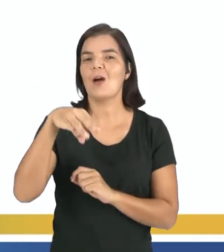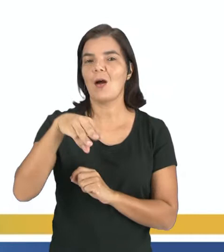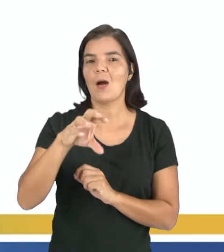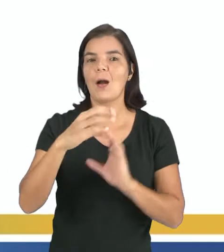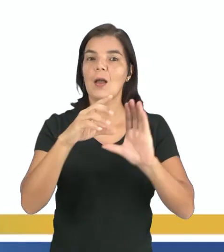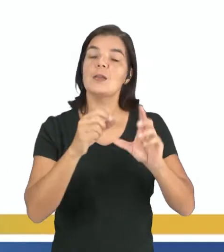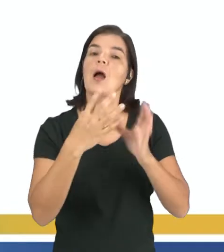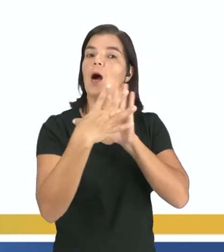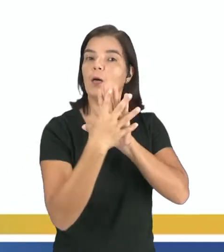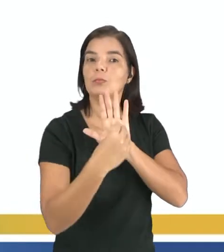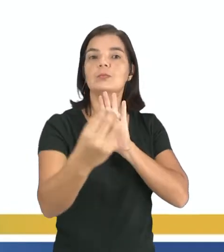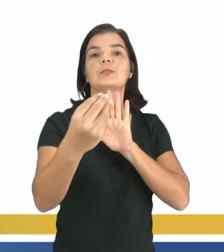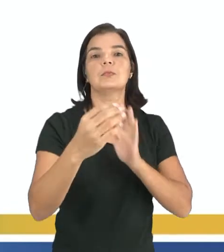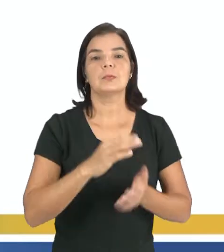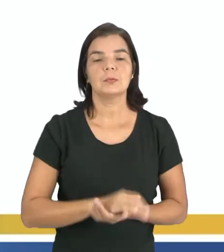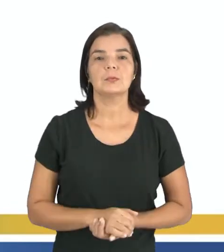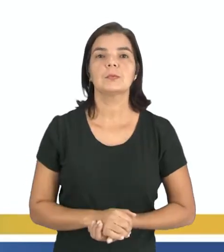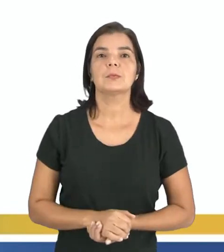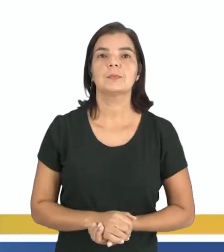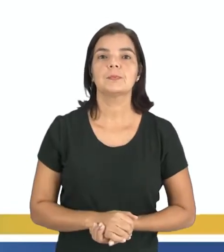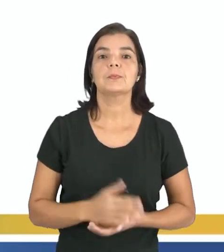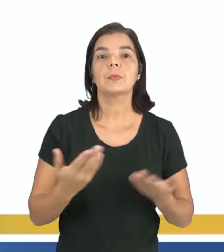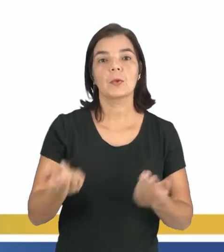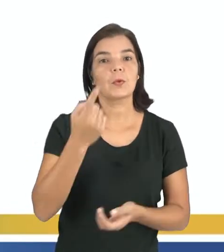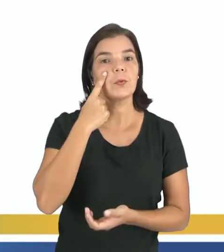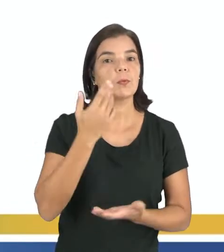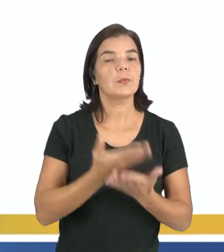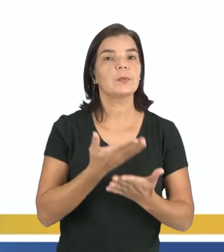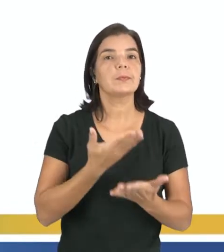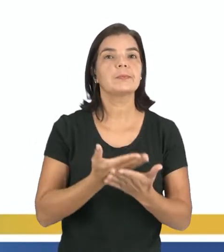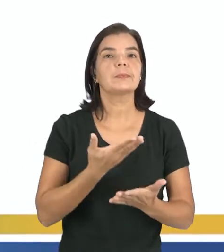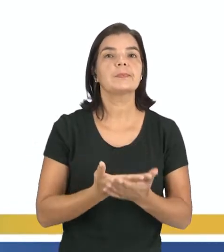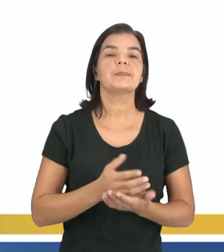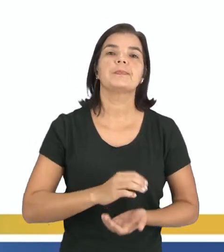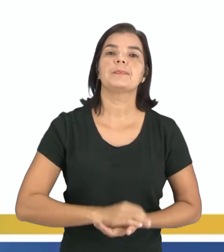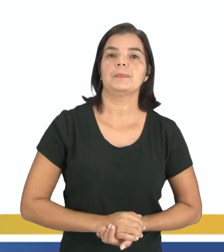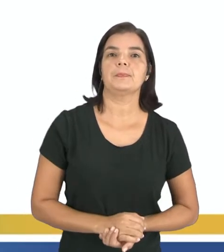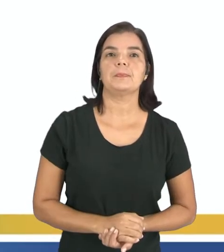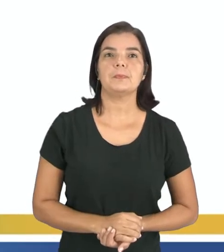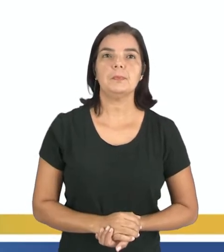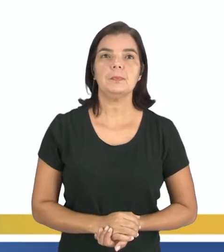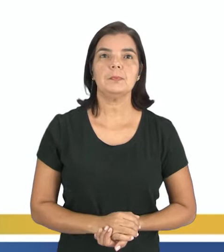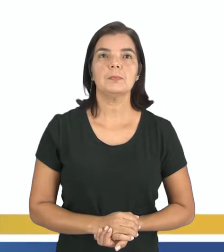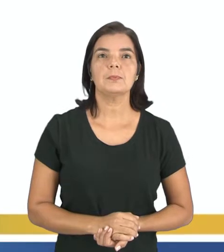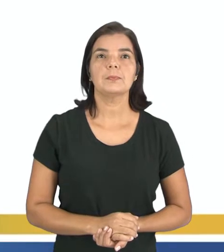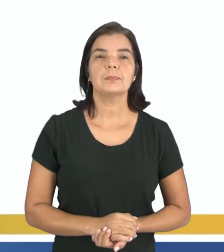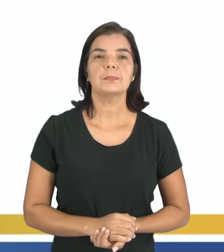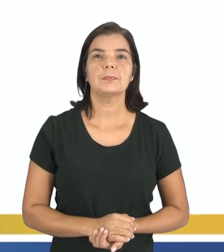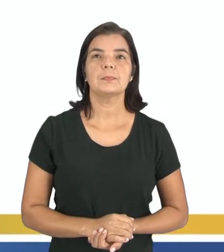Eu também. Então, vamos aqui observar a aula e aprender um pouquinho mais sobre isso.